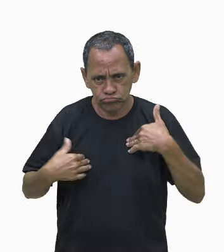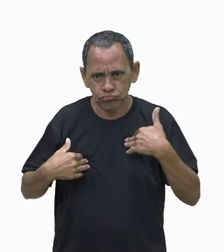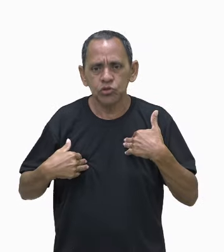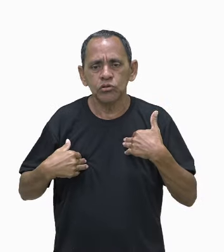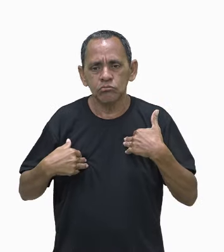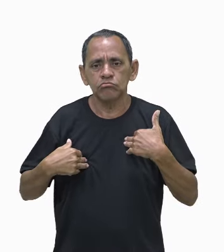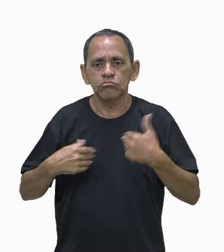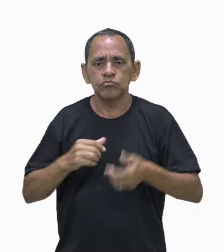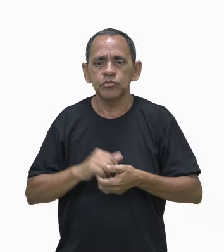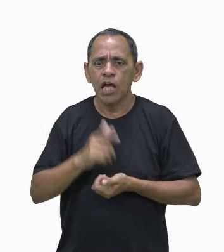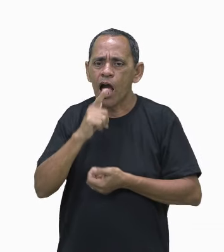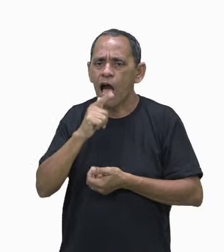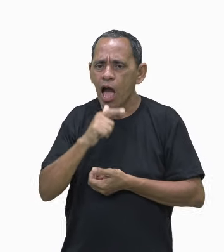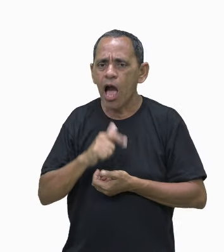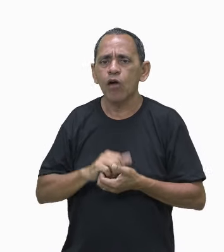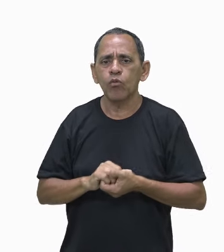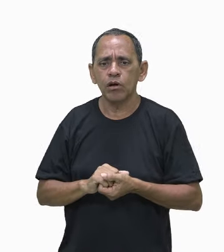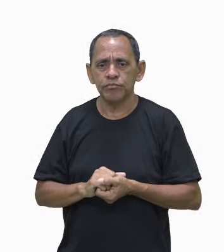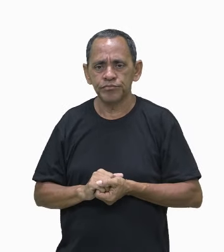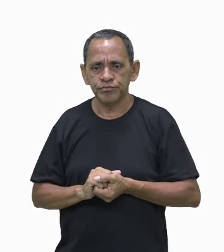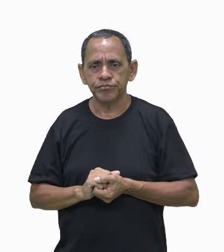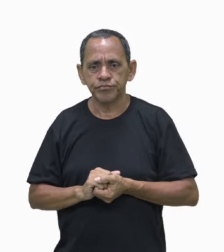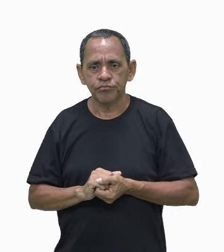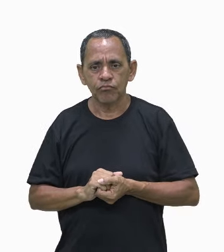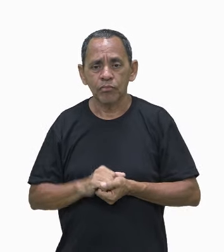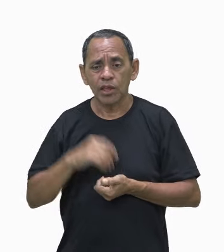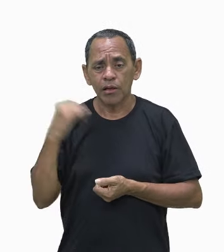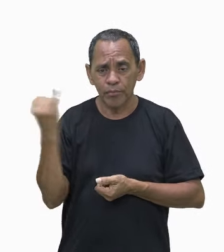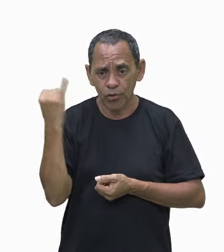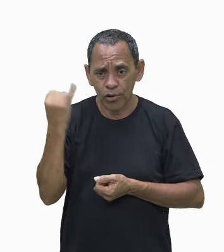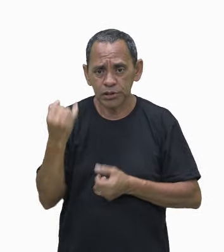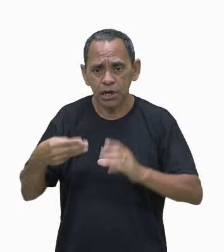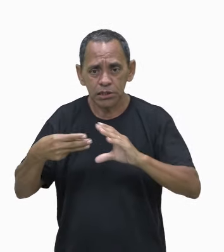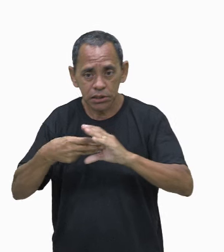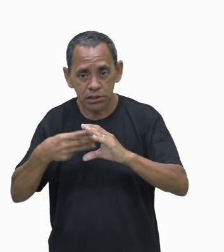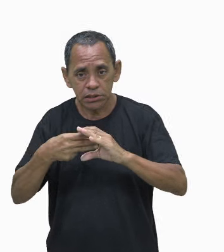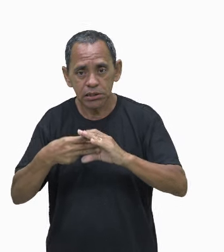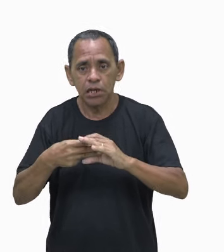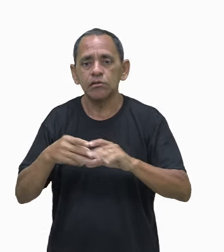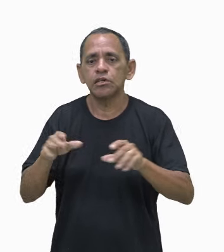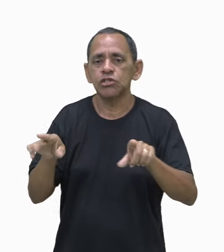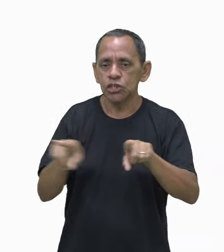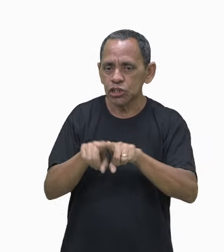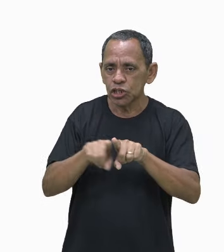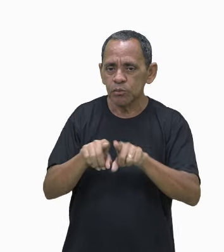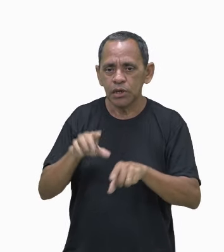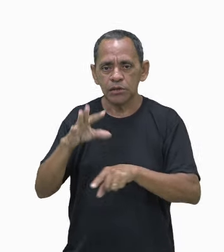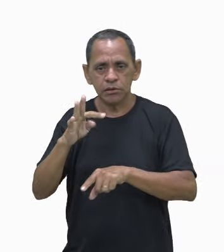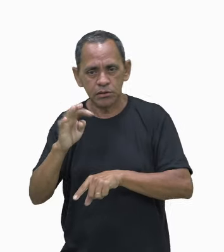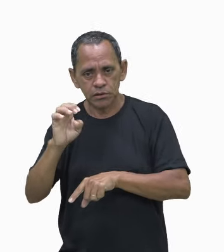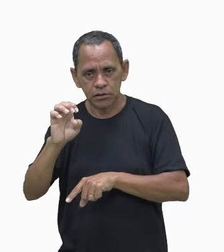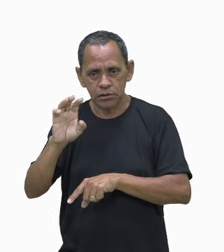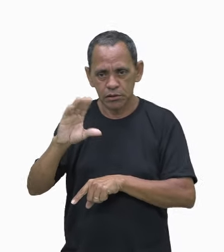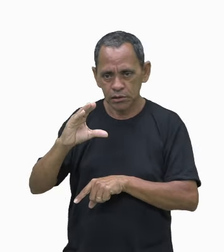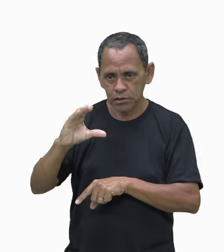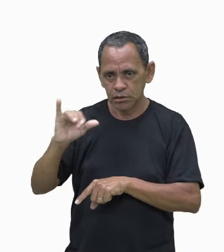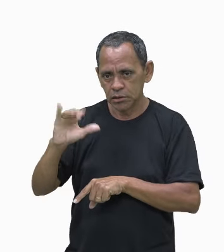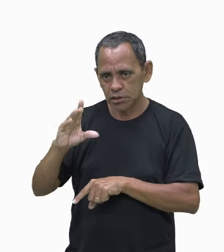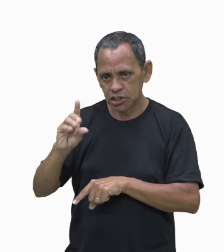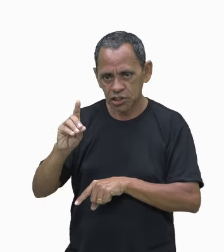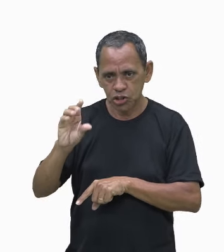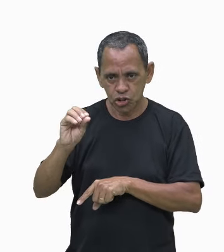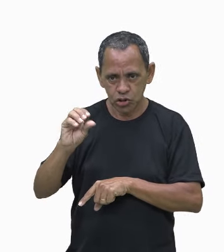um componente importante das células e dos tecidos, ajudando a manter sua